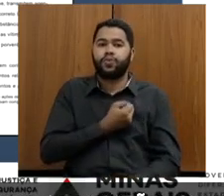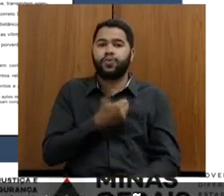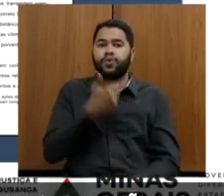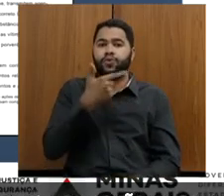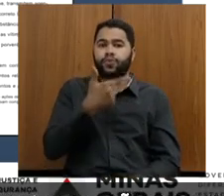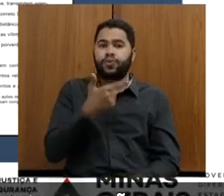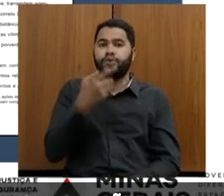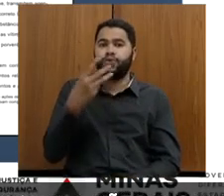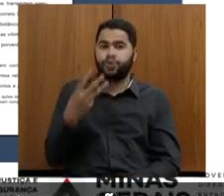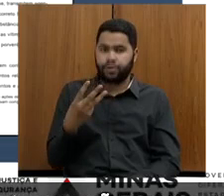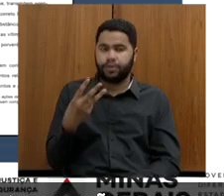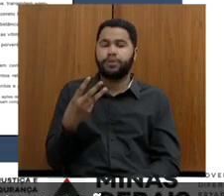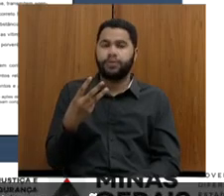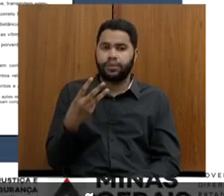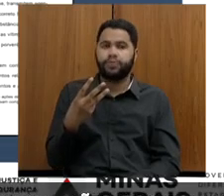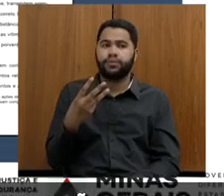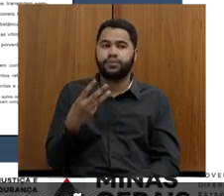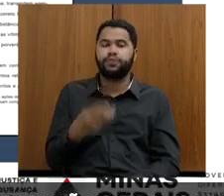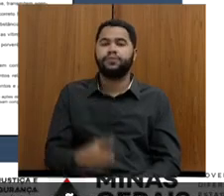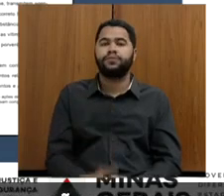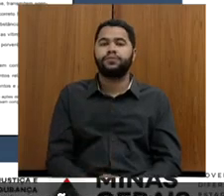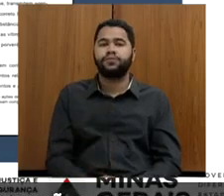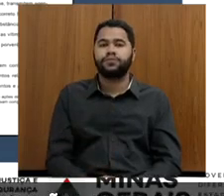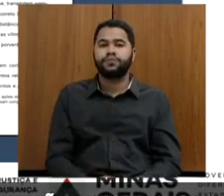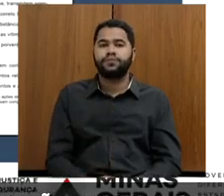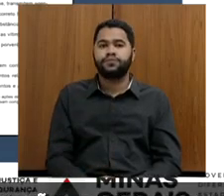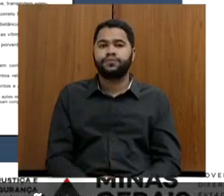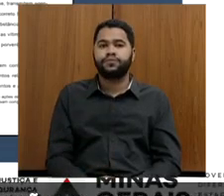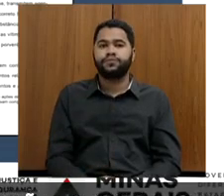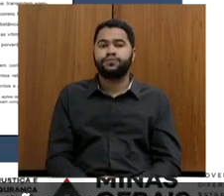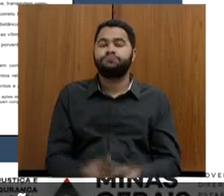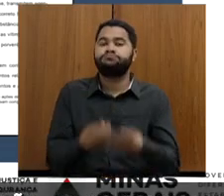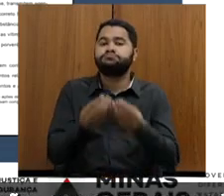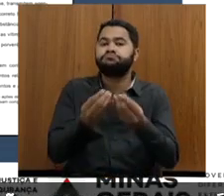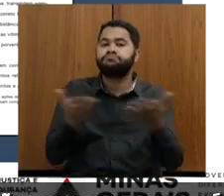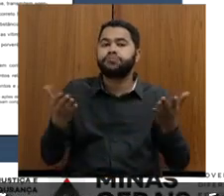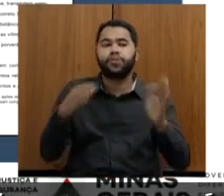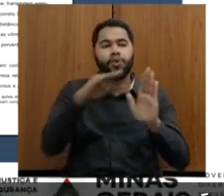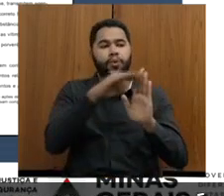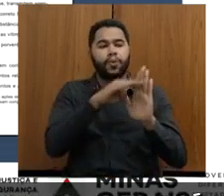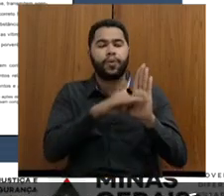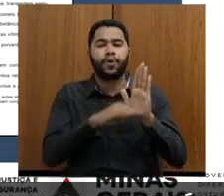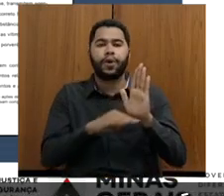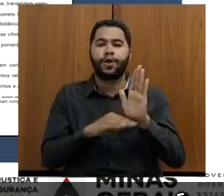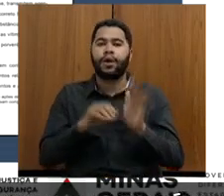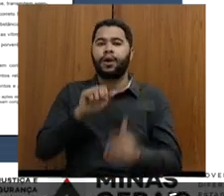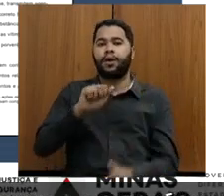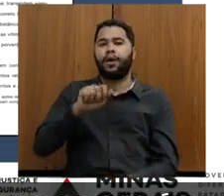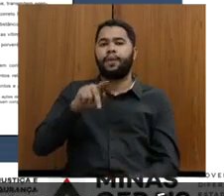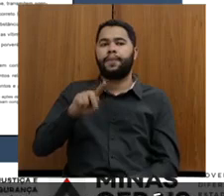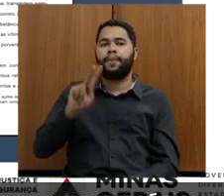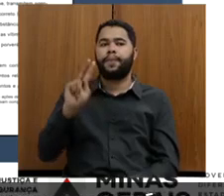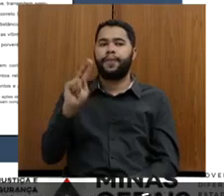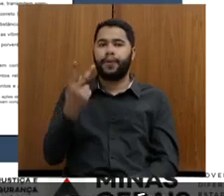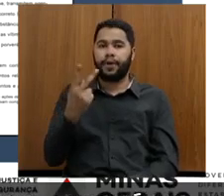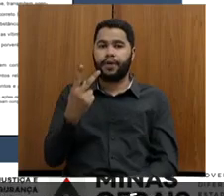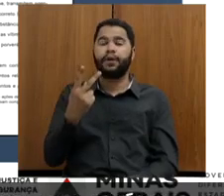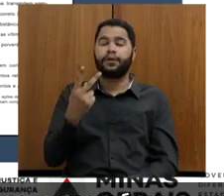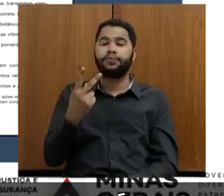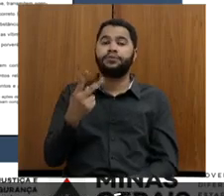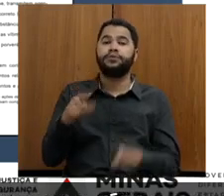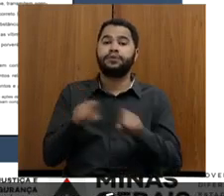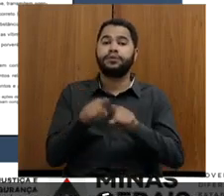23 de instrução técnica operacional 23 que traz aí o protocolo de a PH com terceira